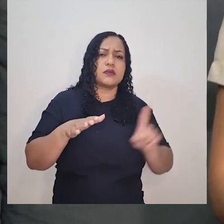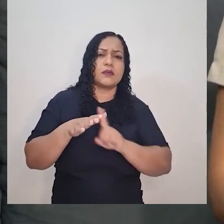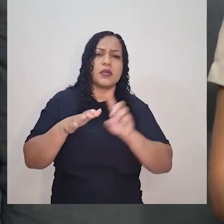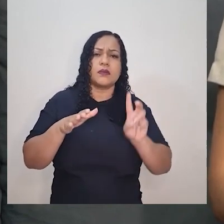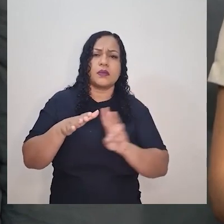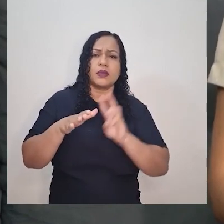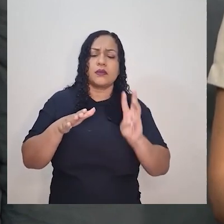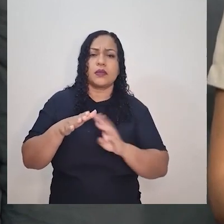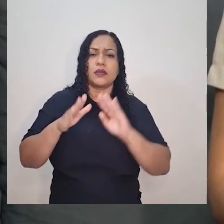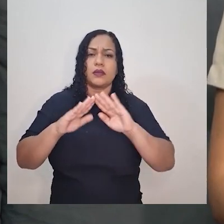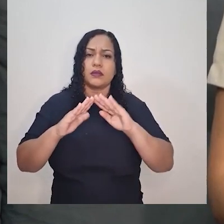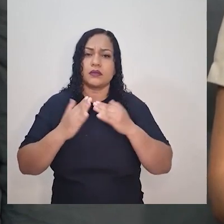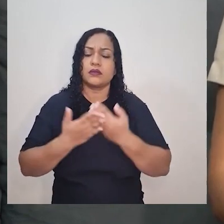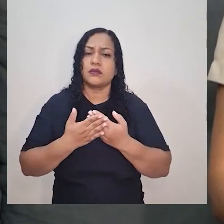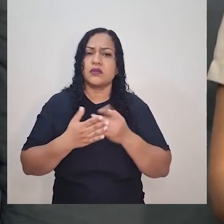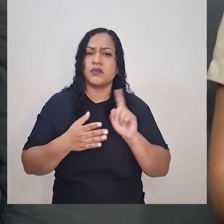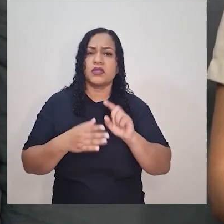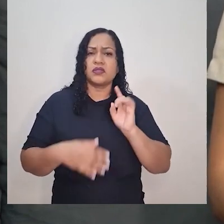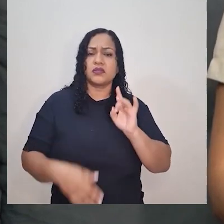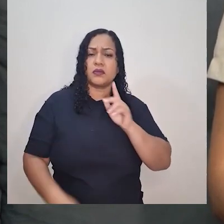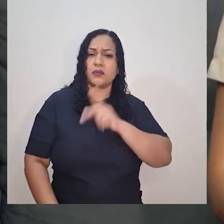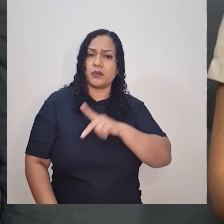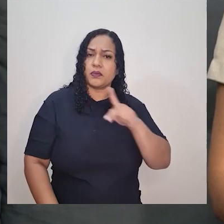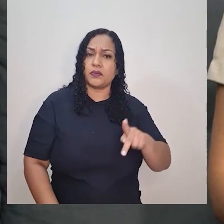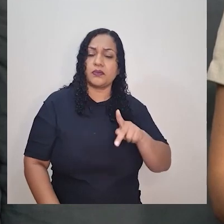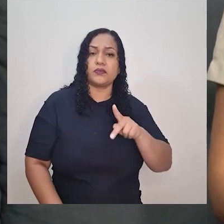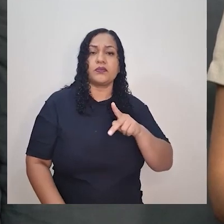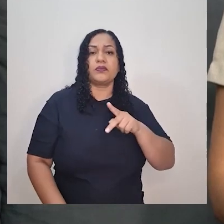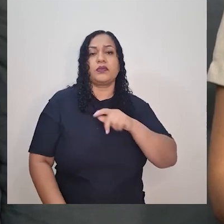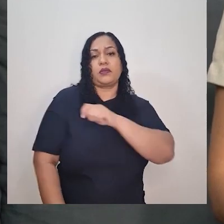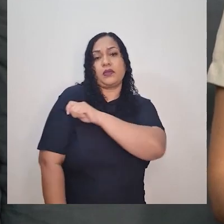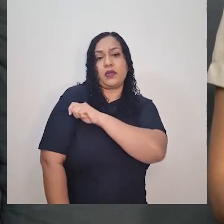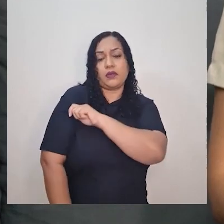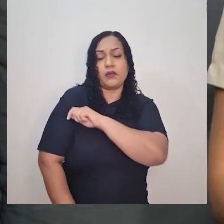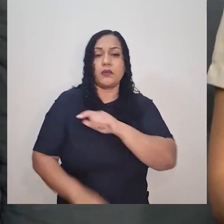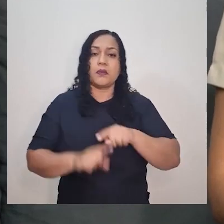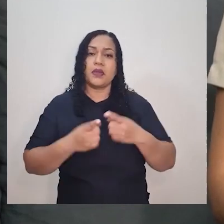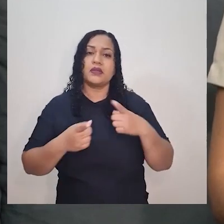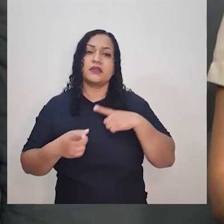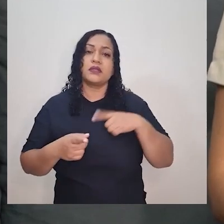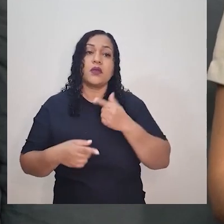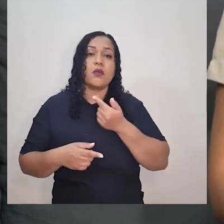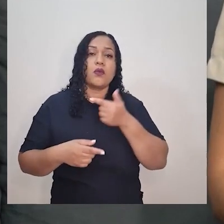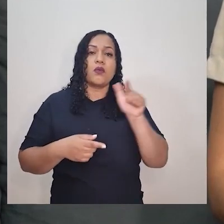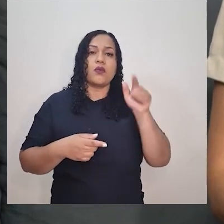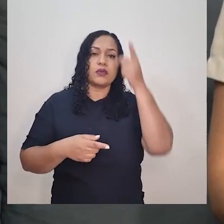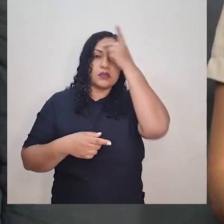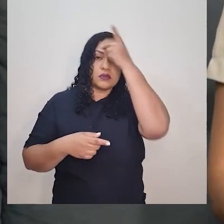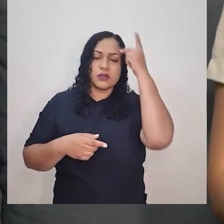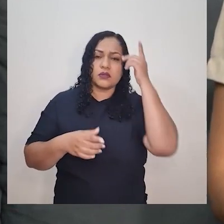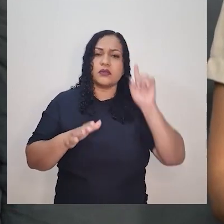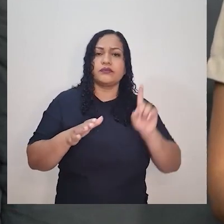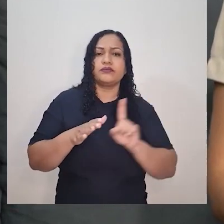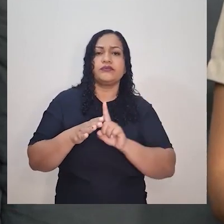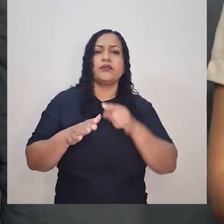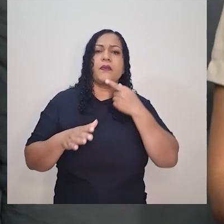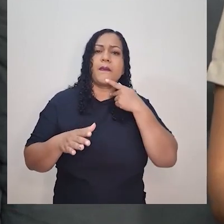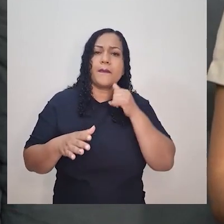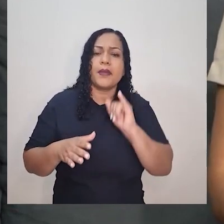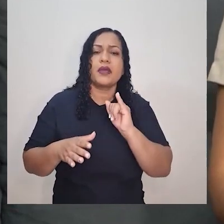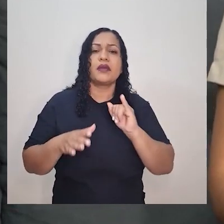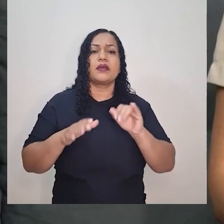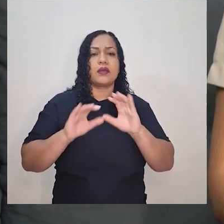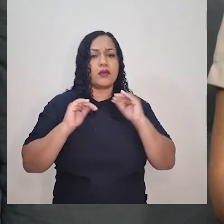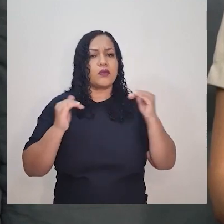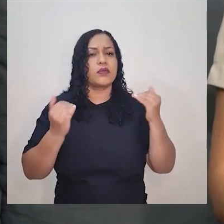feita só do professor e do aluno. Nós temos os outros membros que fazem parte dessa escola, os pais, a comunidade